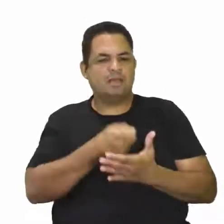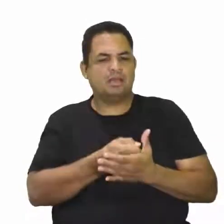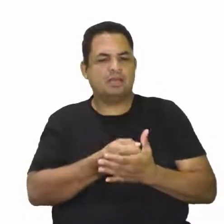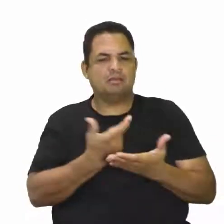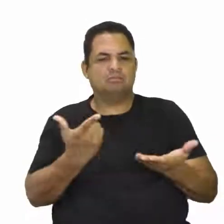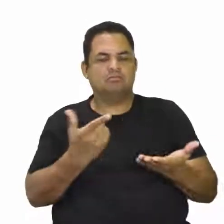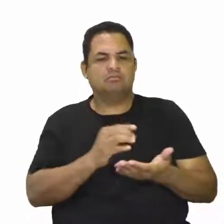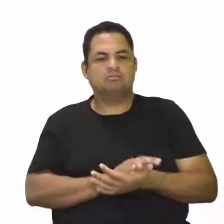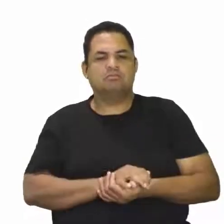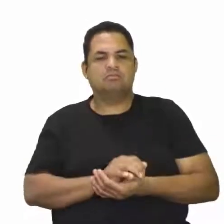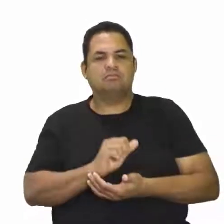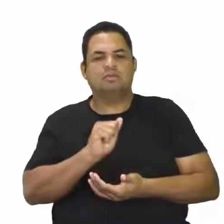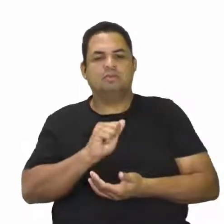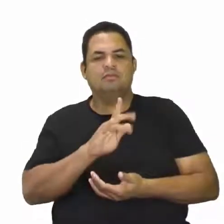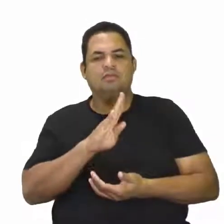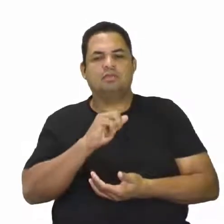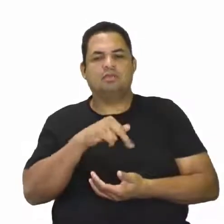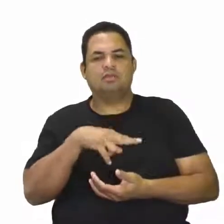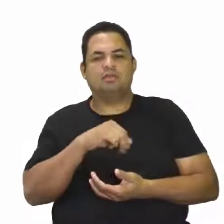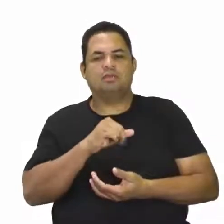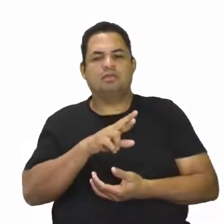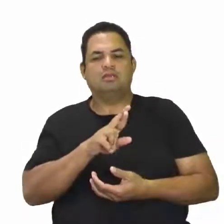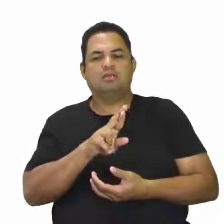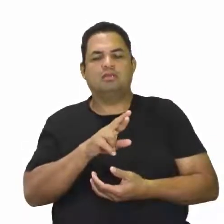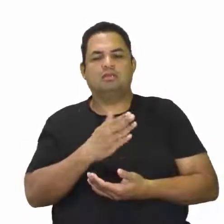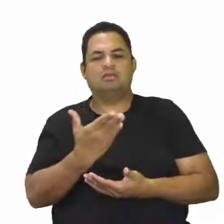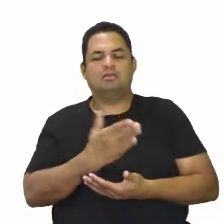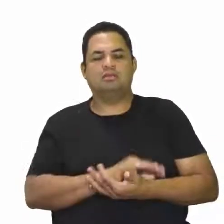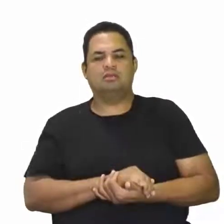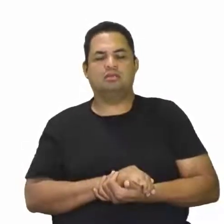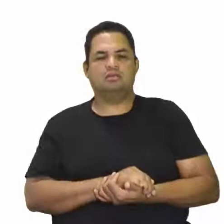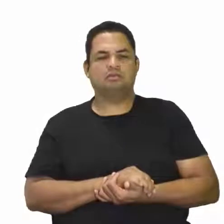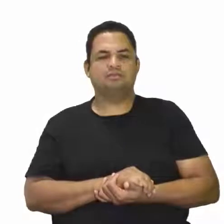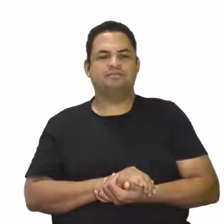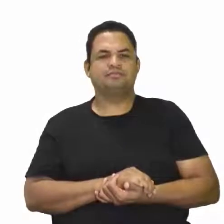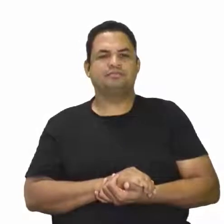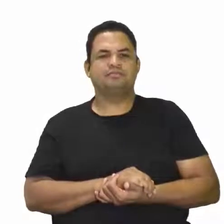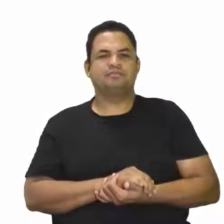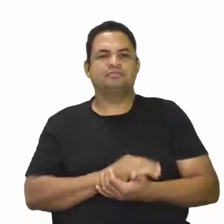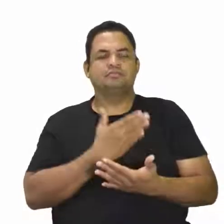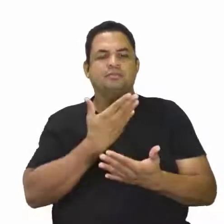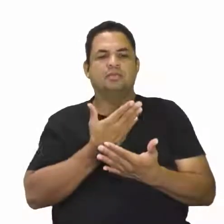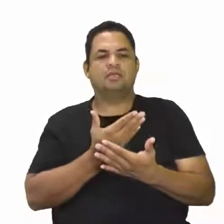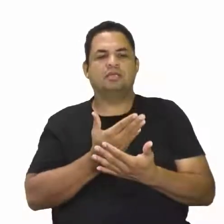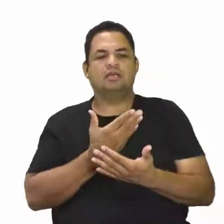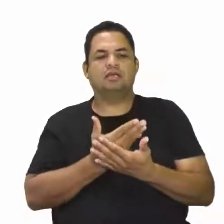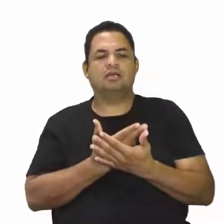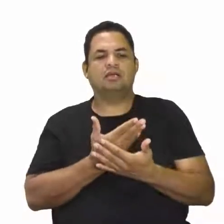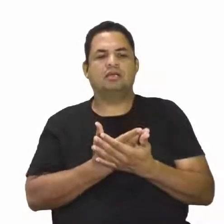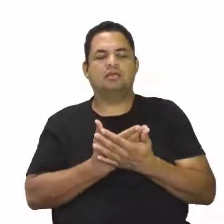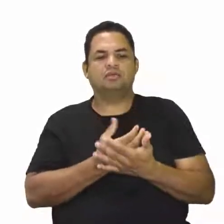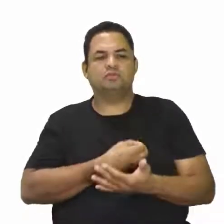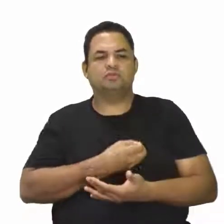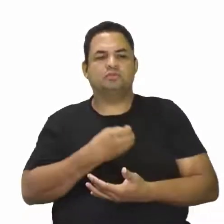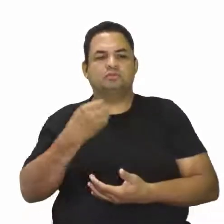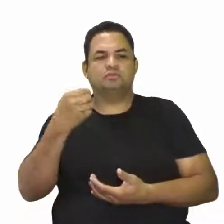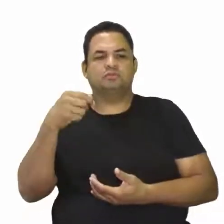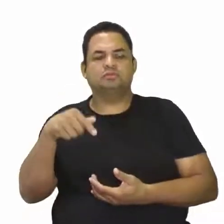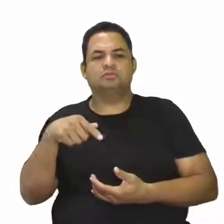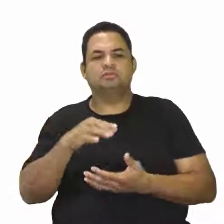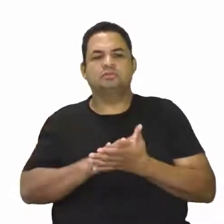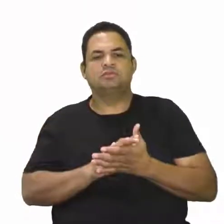se fala abonar. Isso mesmo. Na aula 7, nós trabalhamos o